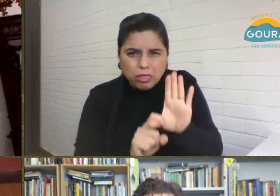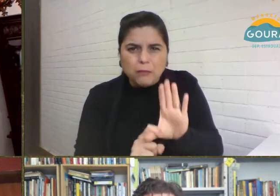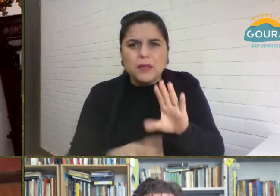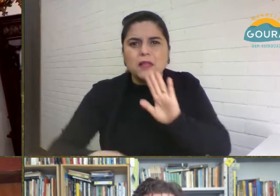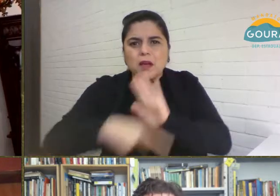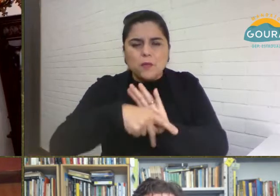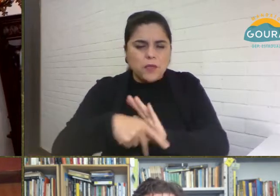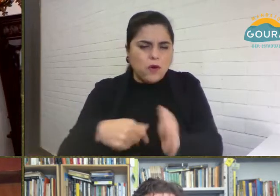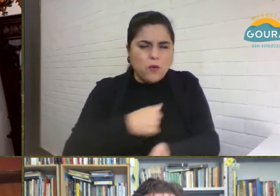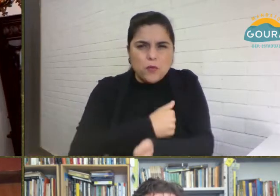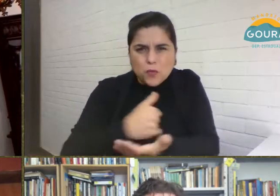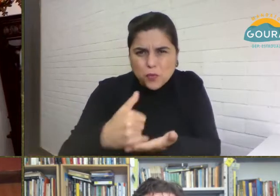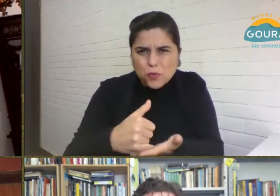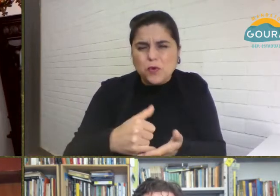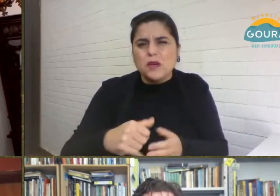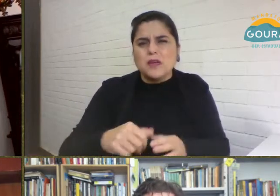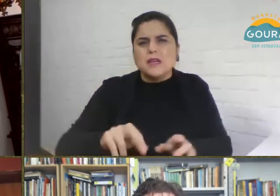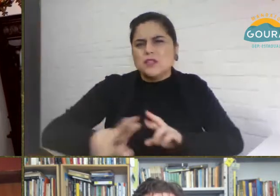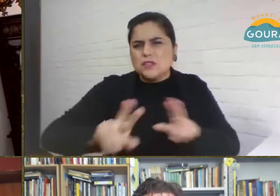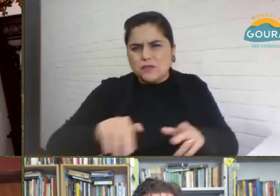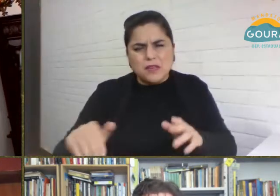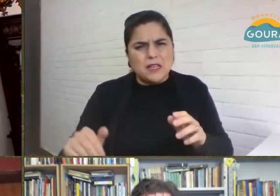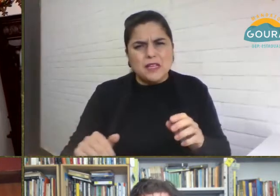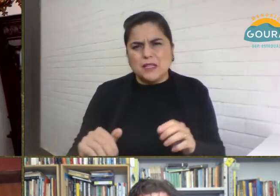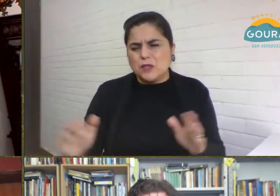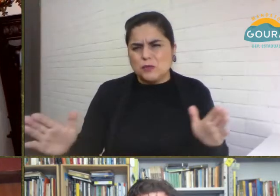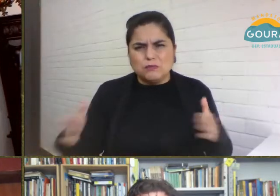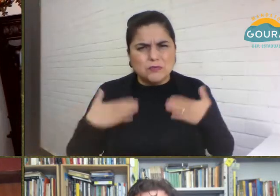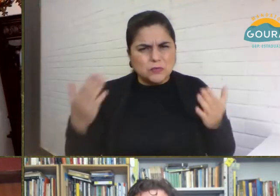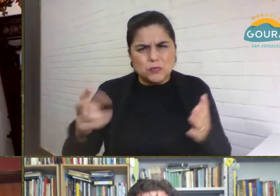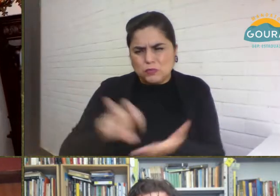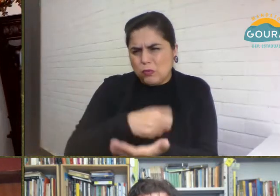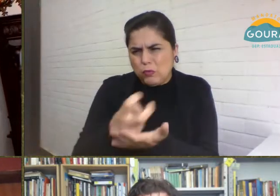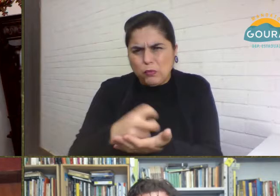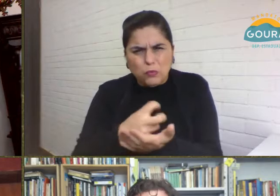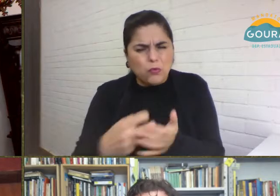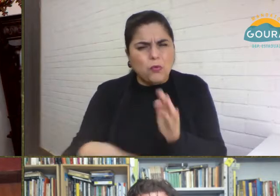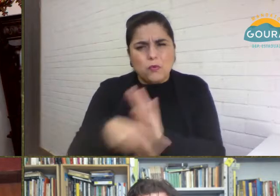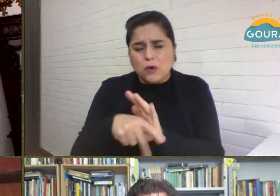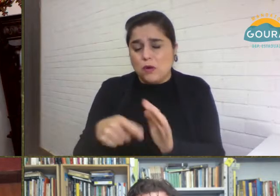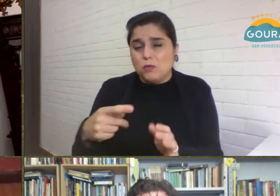altura, sobretudo, aos problemas relacionados com o uso de heroína.